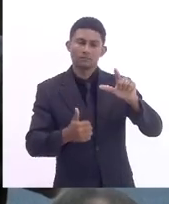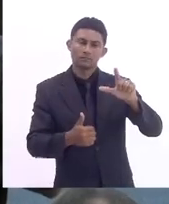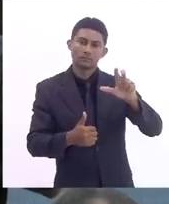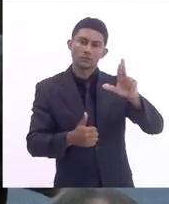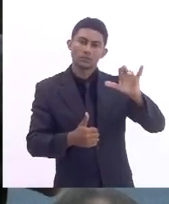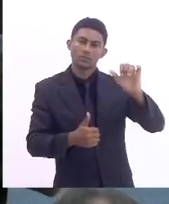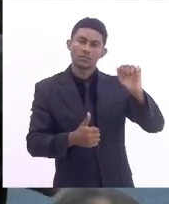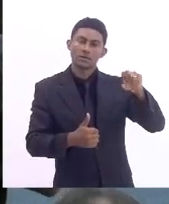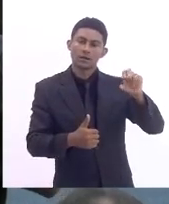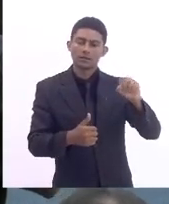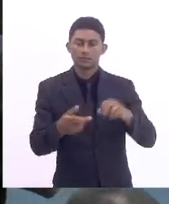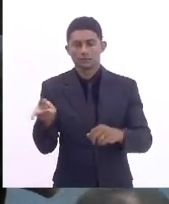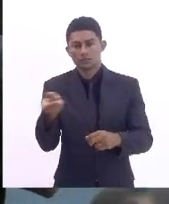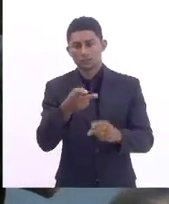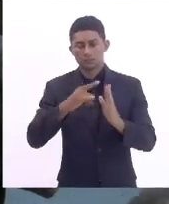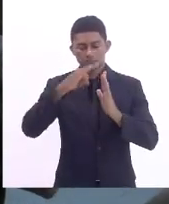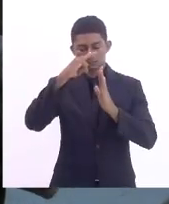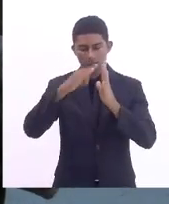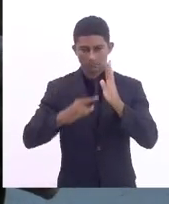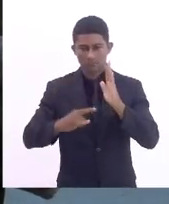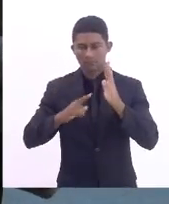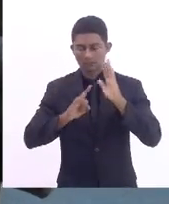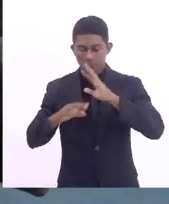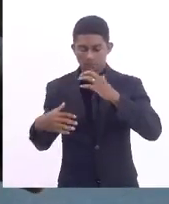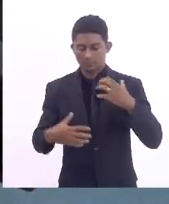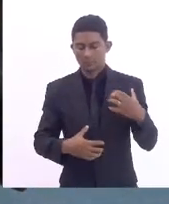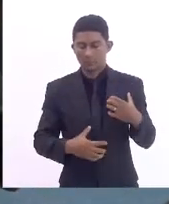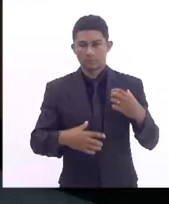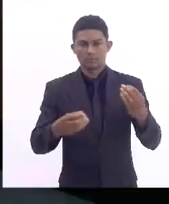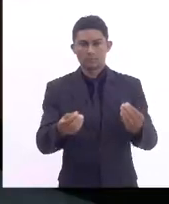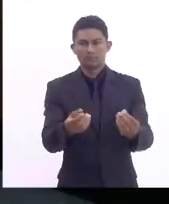para receberem os termos de posse e